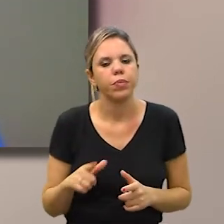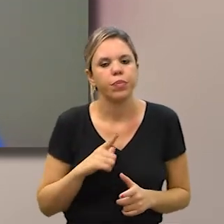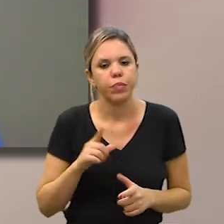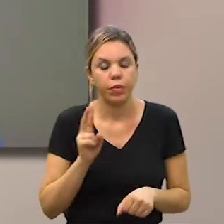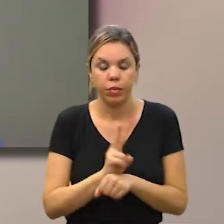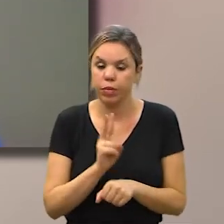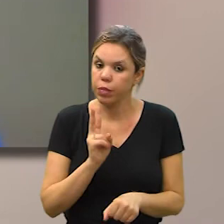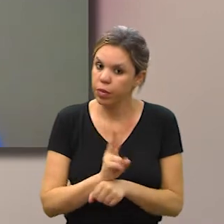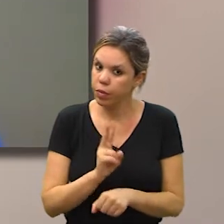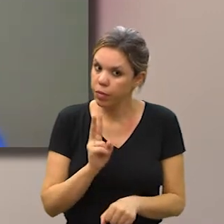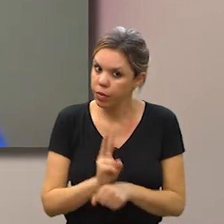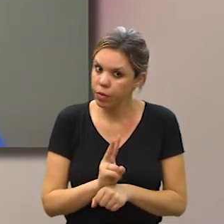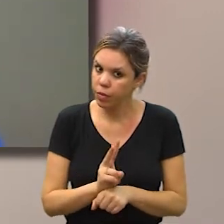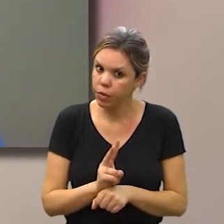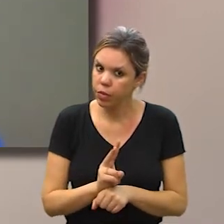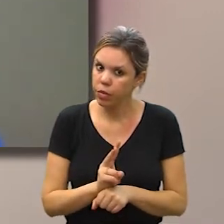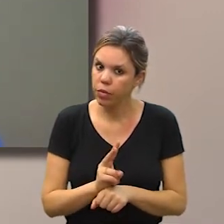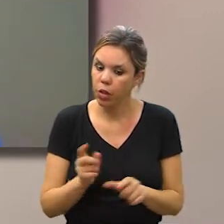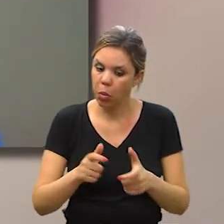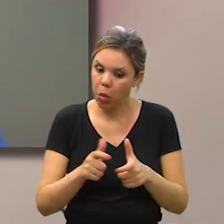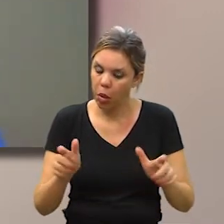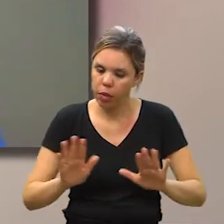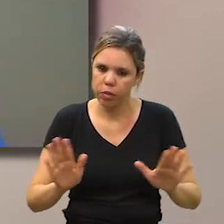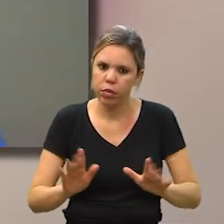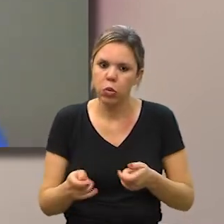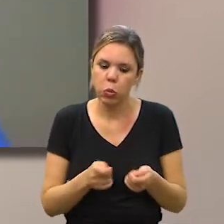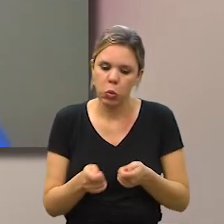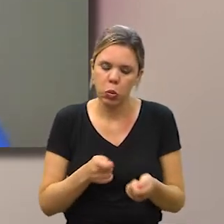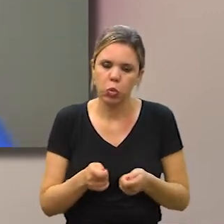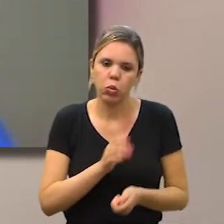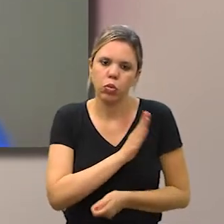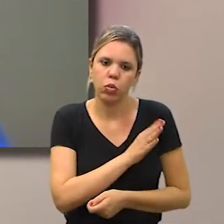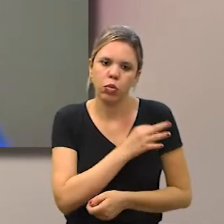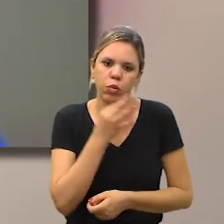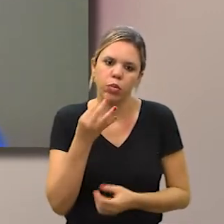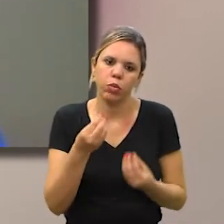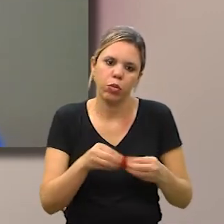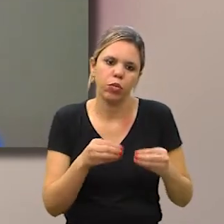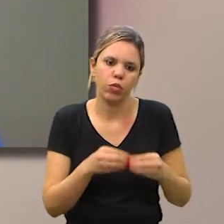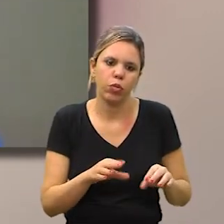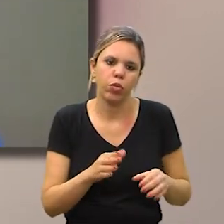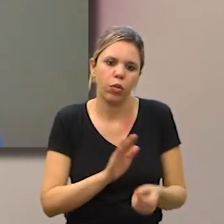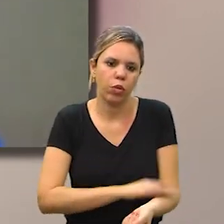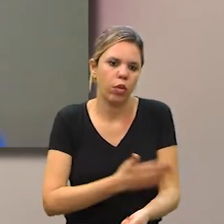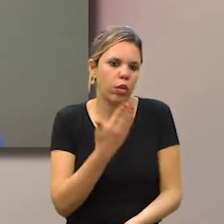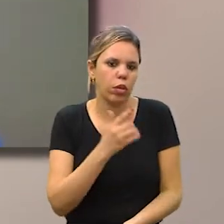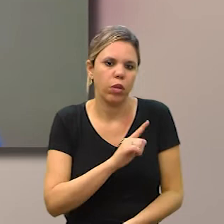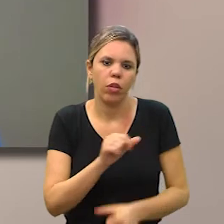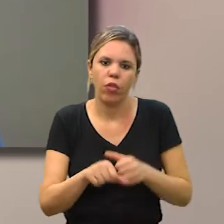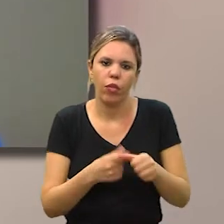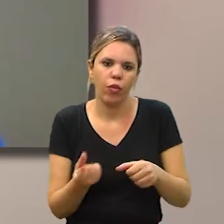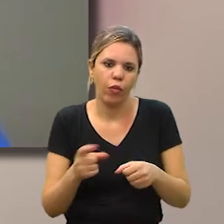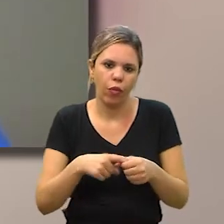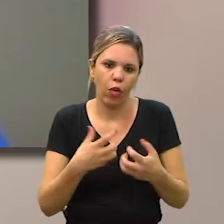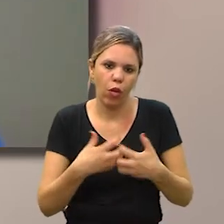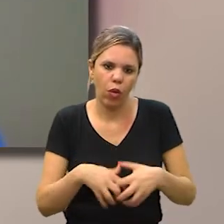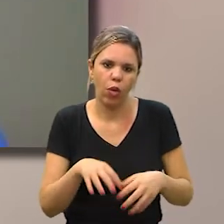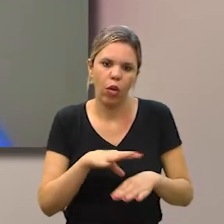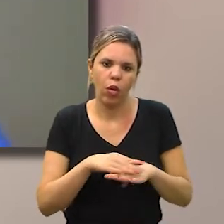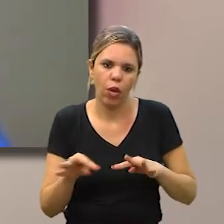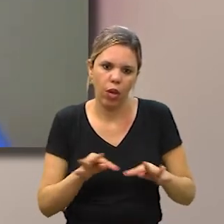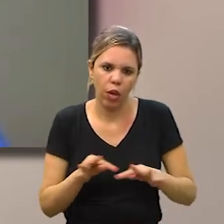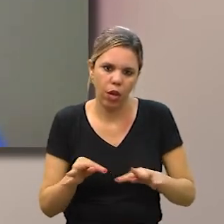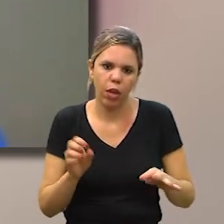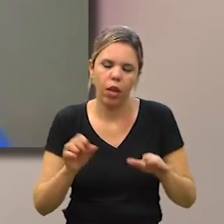gente tenha que proteger a Progressão de você pode falar o meu coração foi afetado pela pressão não reset mais reverte